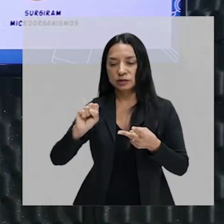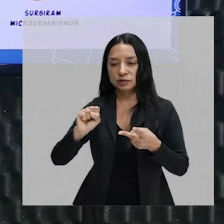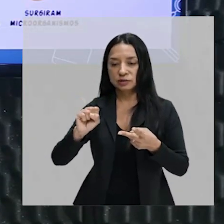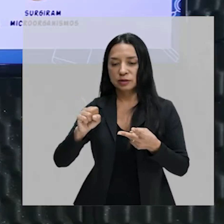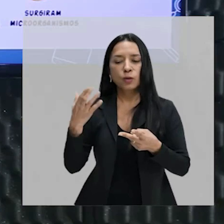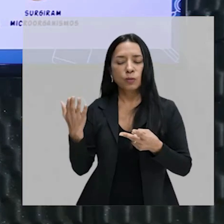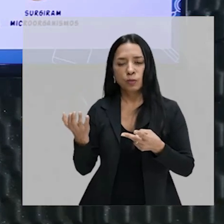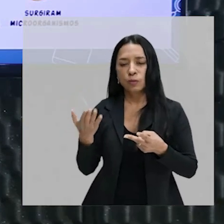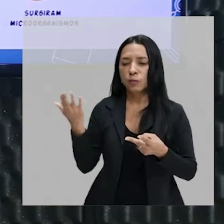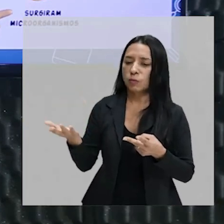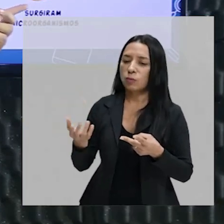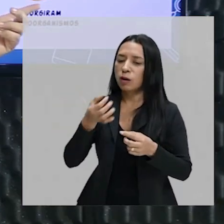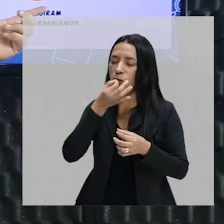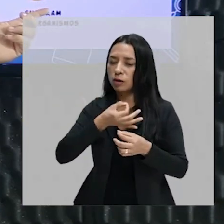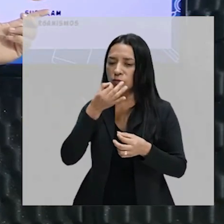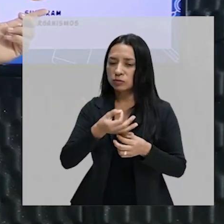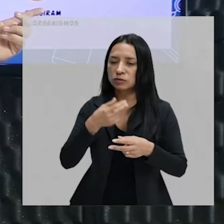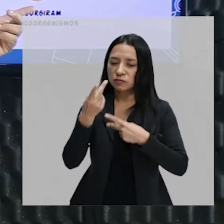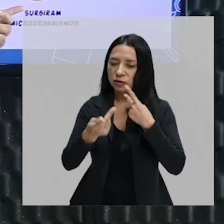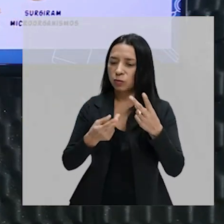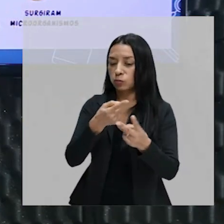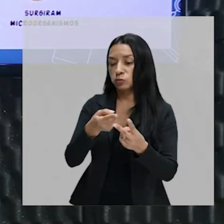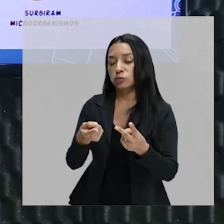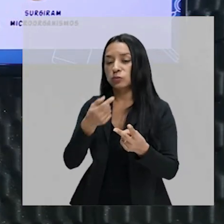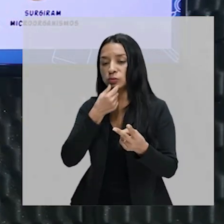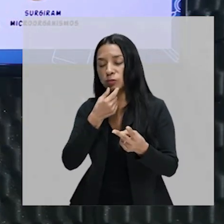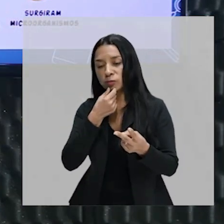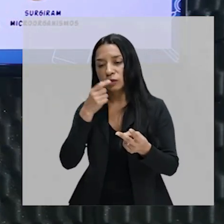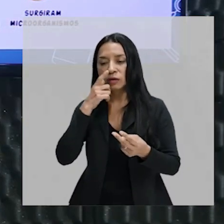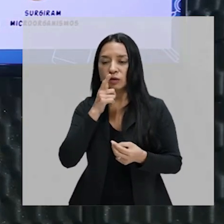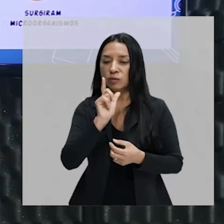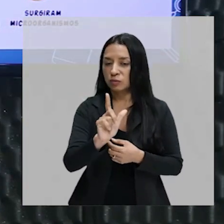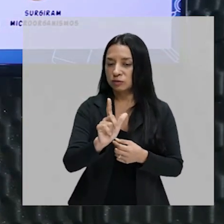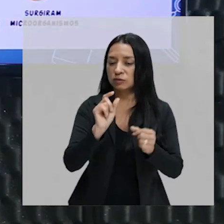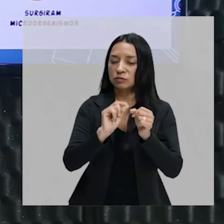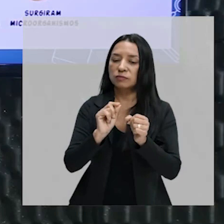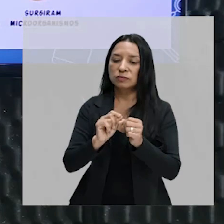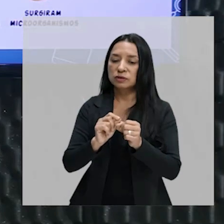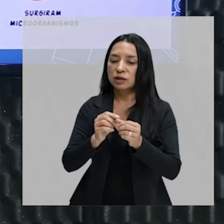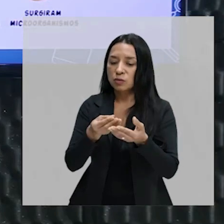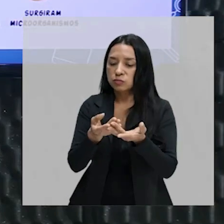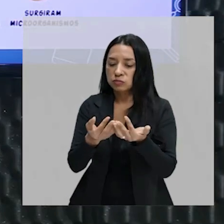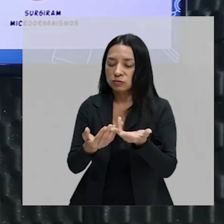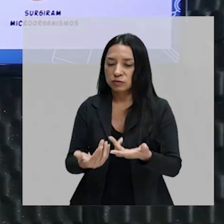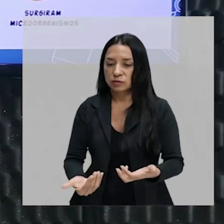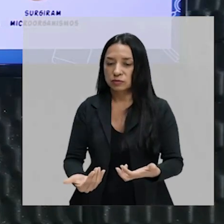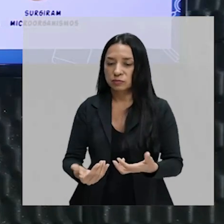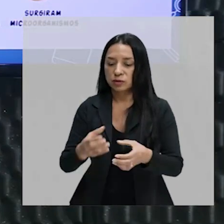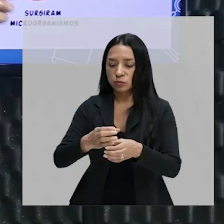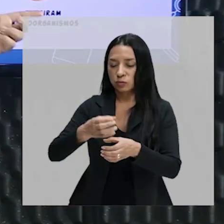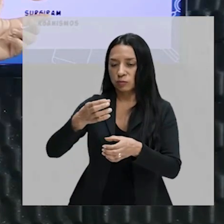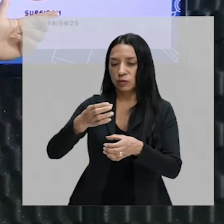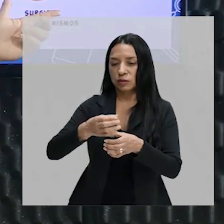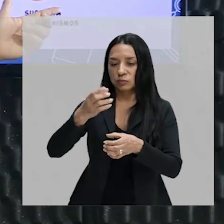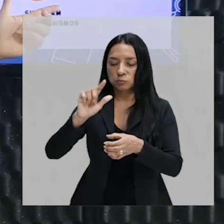para os palazânia né porque os palazânia ele conseguiu ao fazer esse derretimento do balão depois